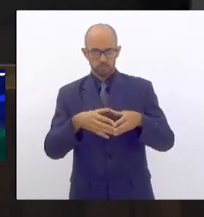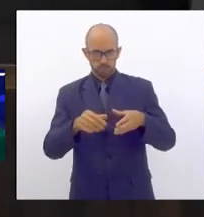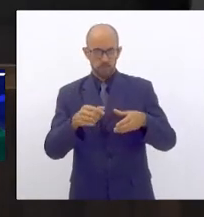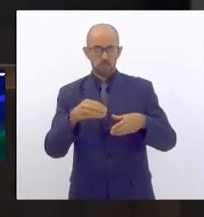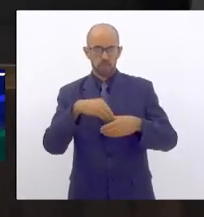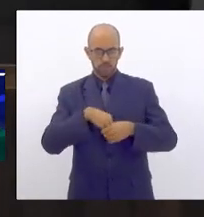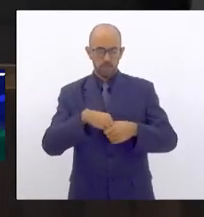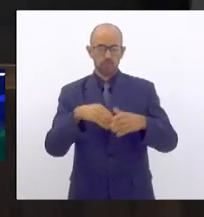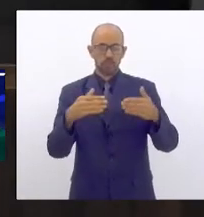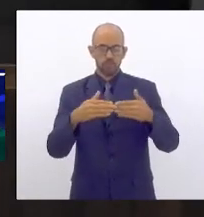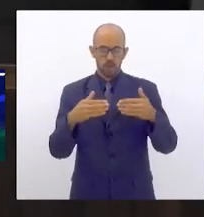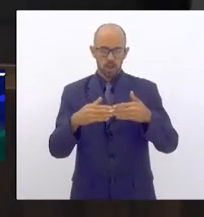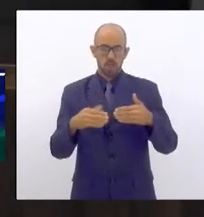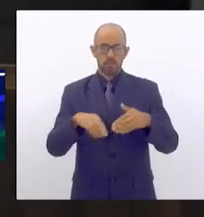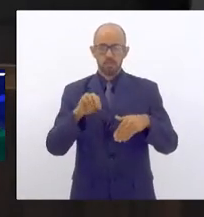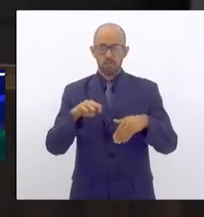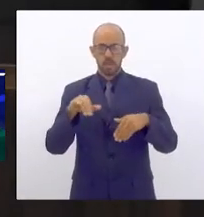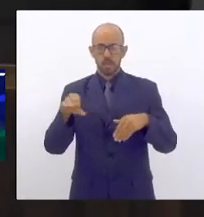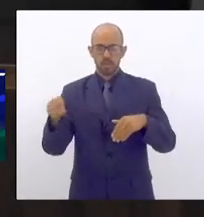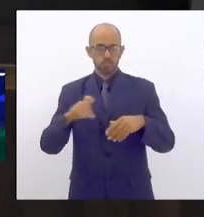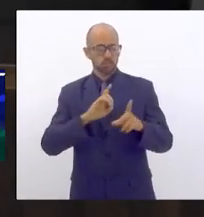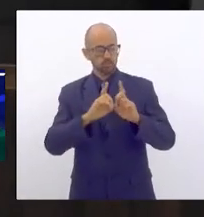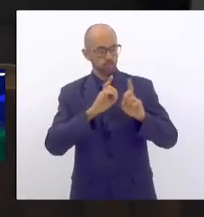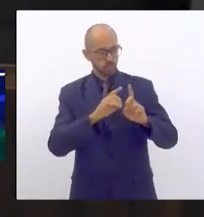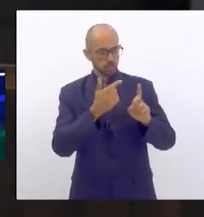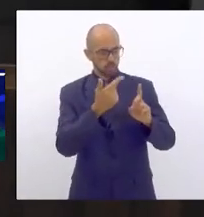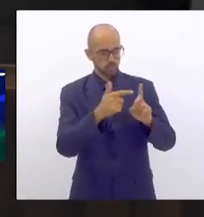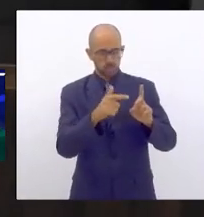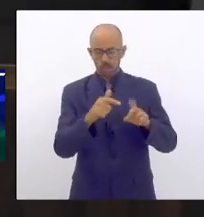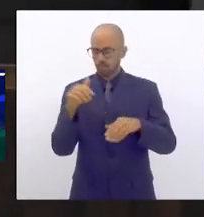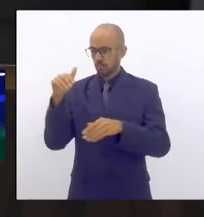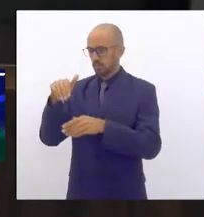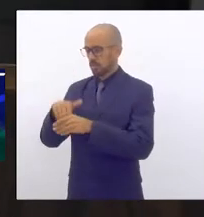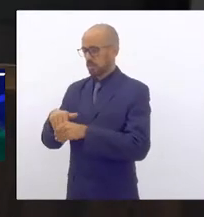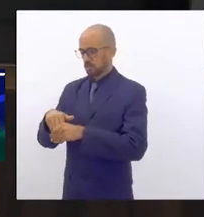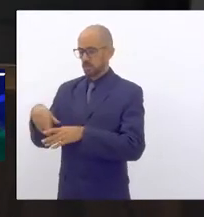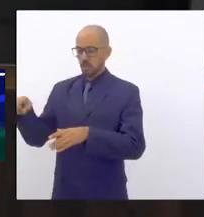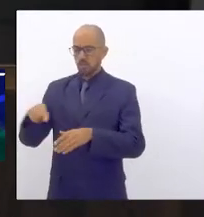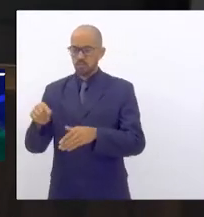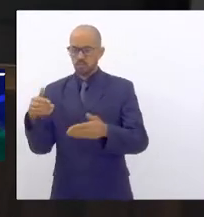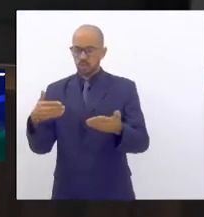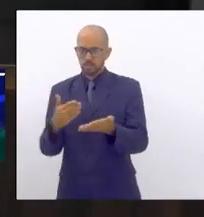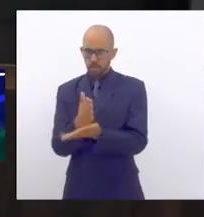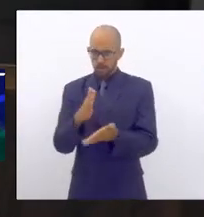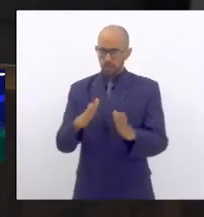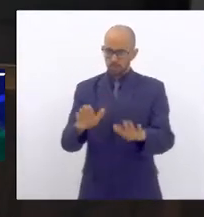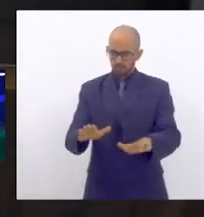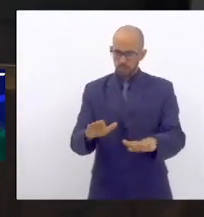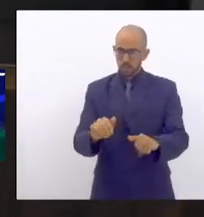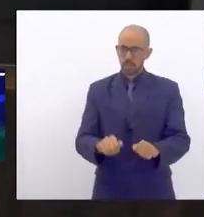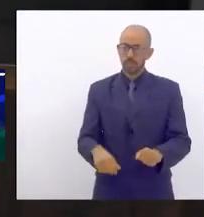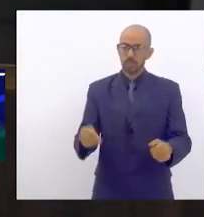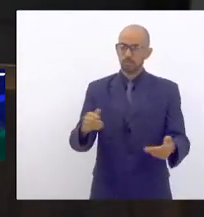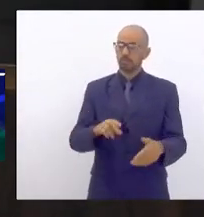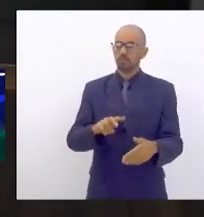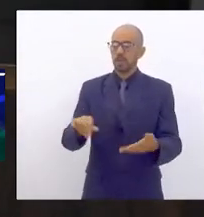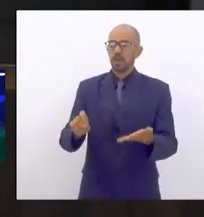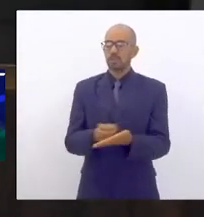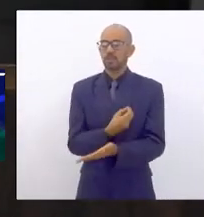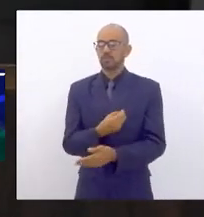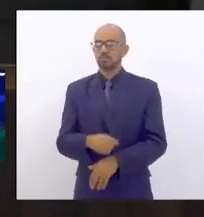Márcio Canella. Em discussão, não havendo quem queira discutir, encerrada a discussão, em votação, senhores que aprovam, permaneçam como estão aprovados, vai à